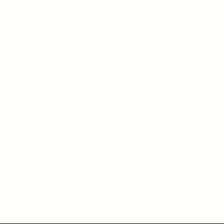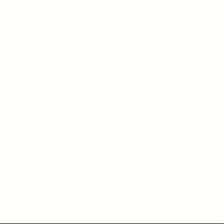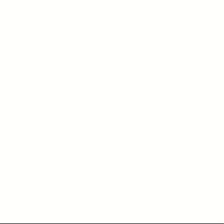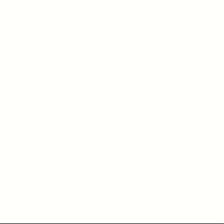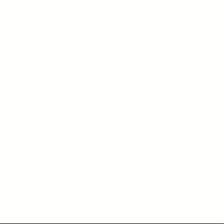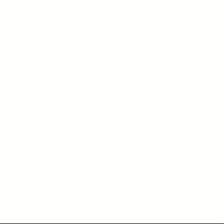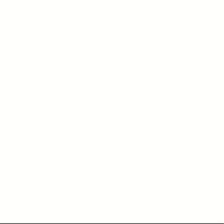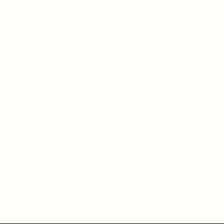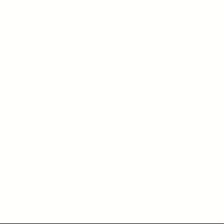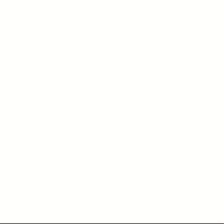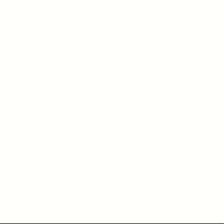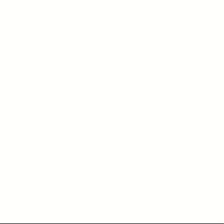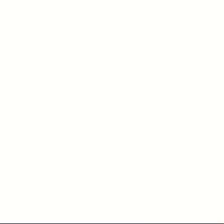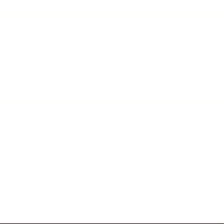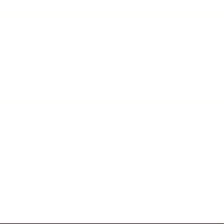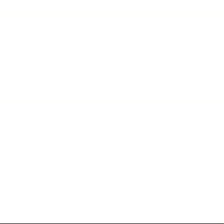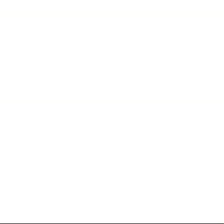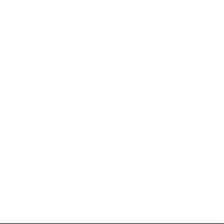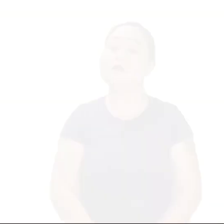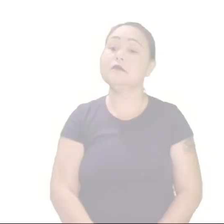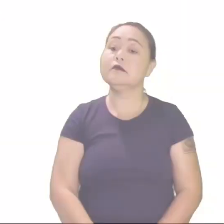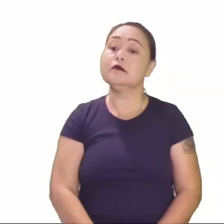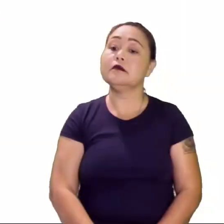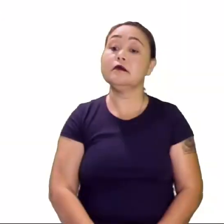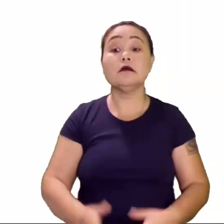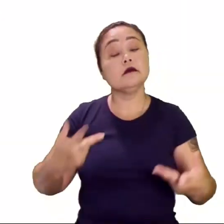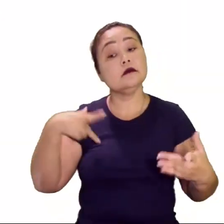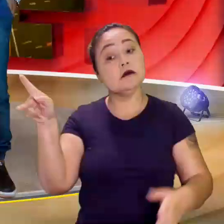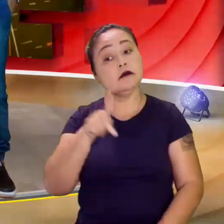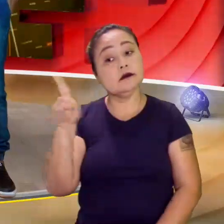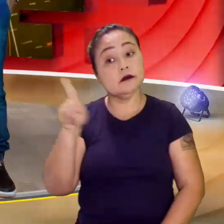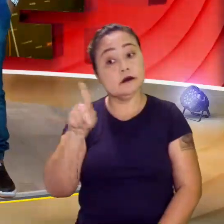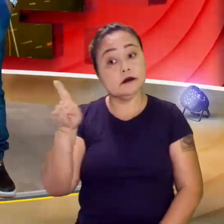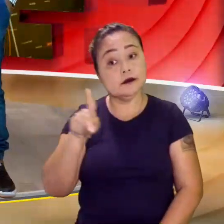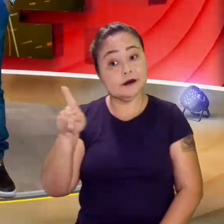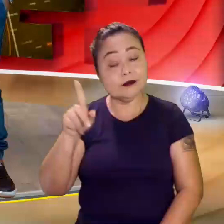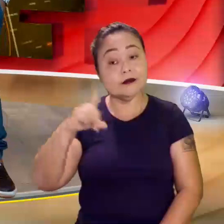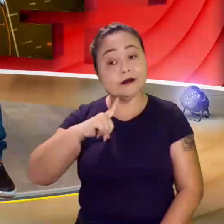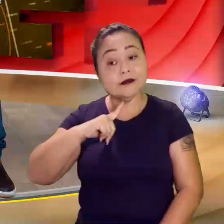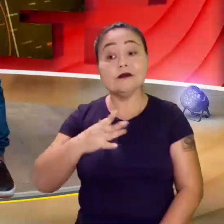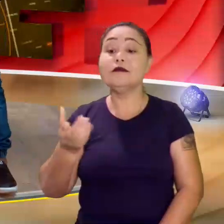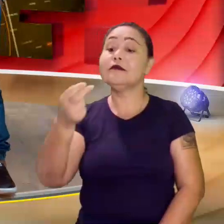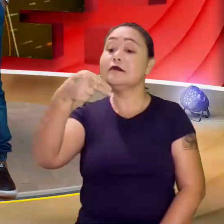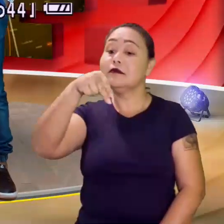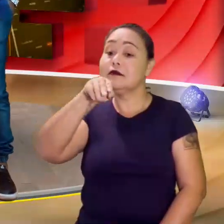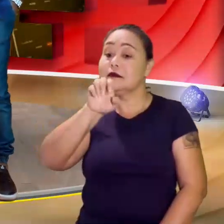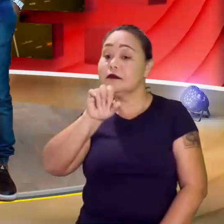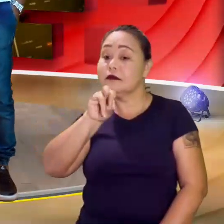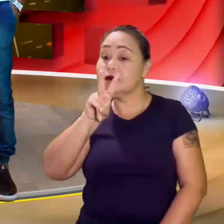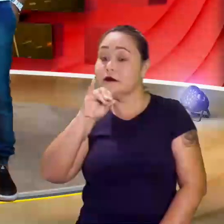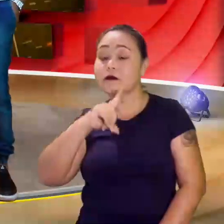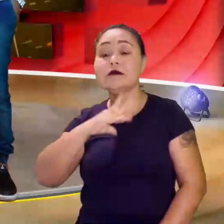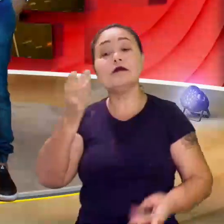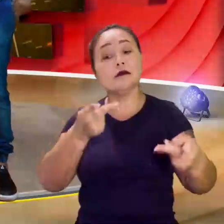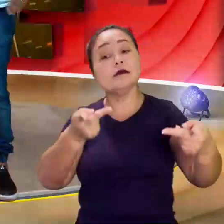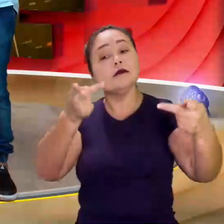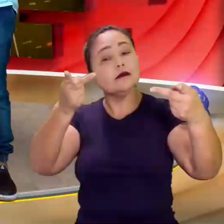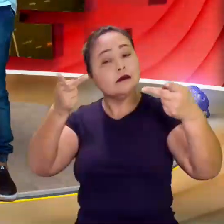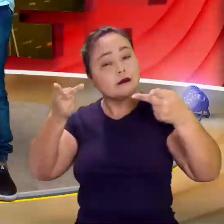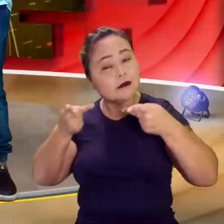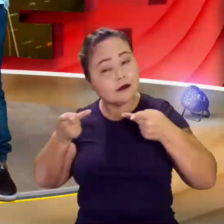quem veio nos visitar? Professora, vamos ver. Professora Neiva, seja